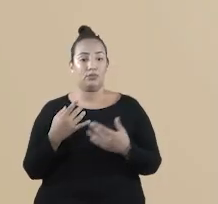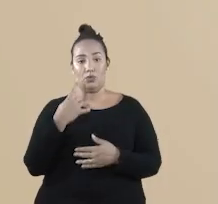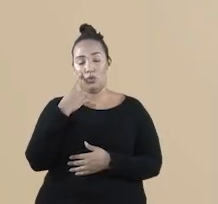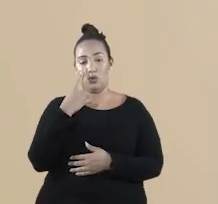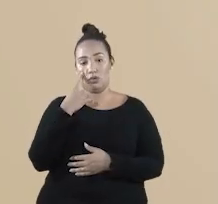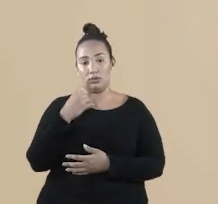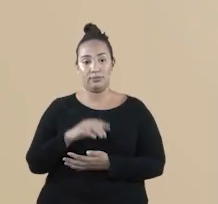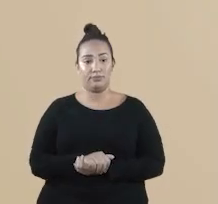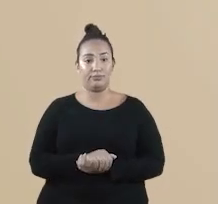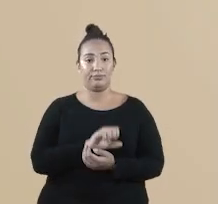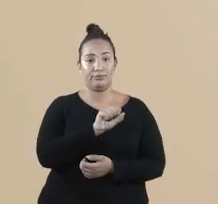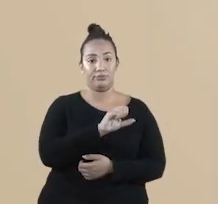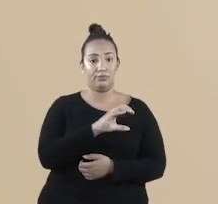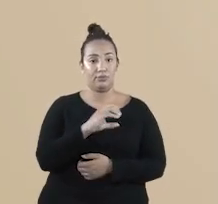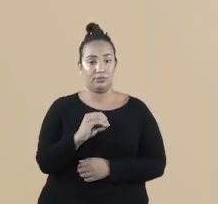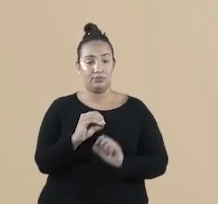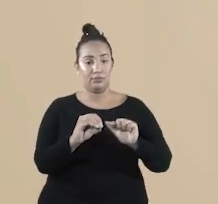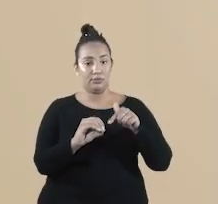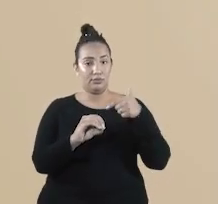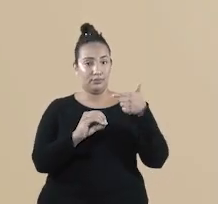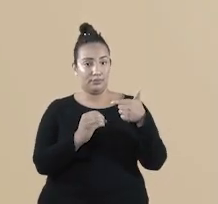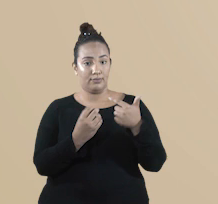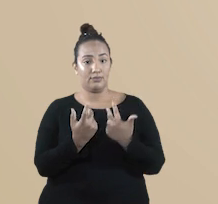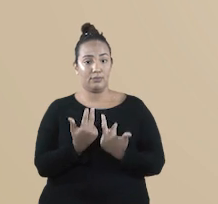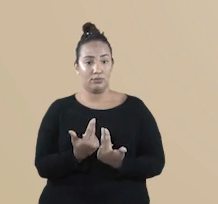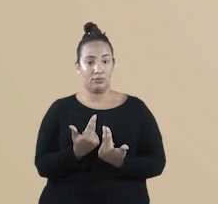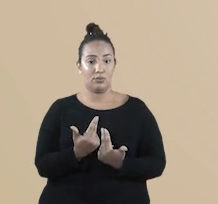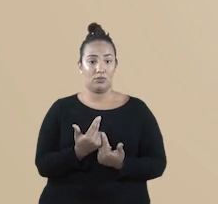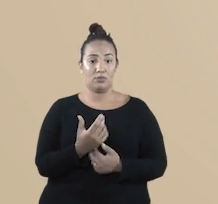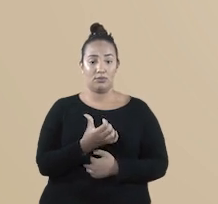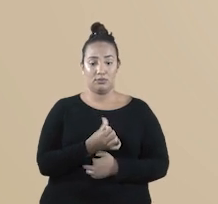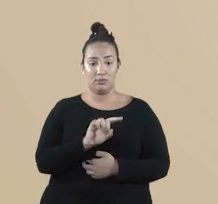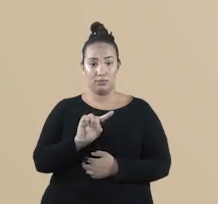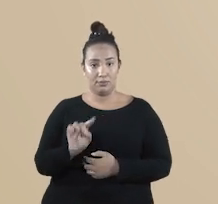resolvendo isso aqui, ó, 80 ao quadrado é igual a